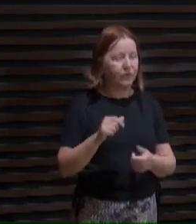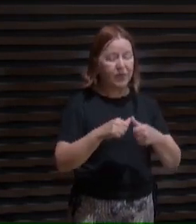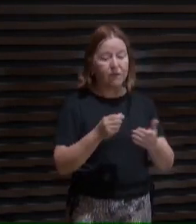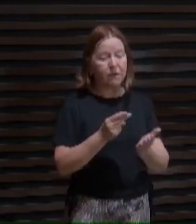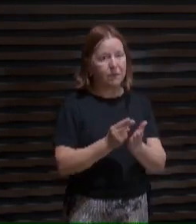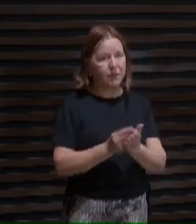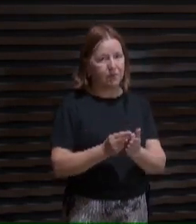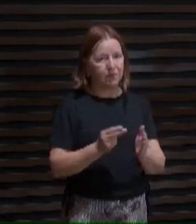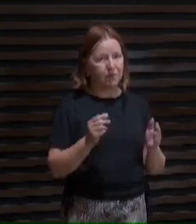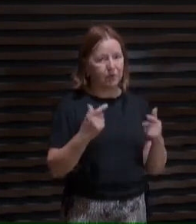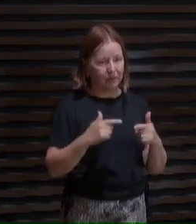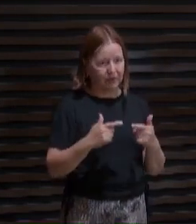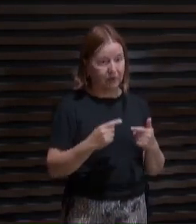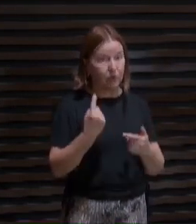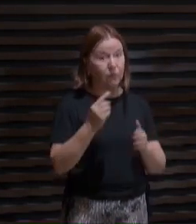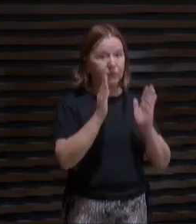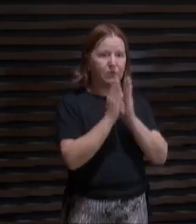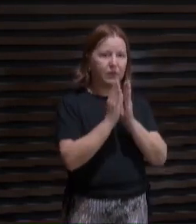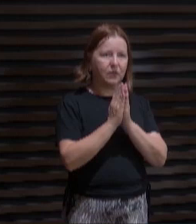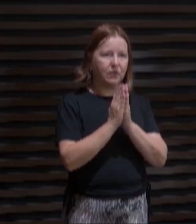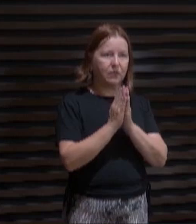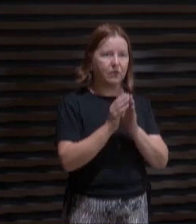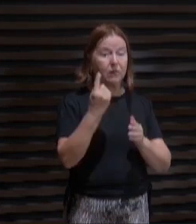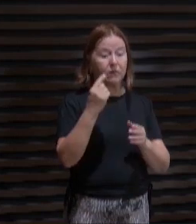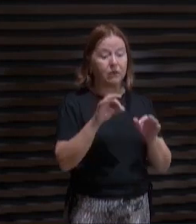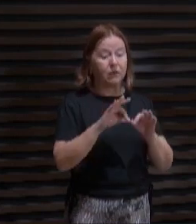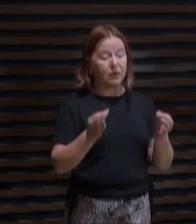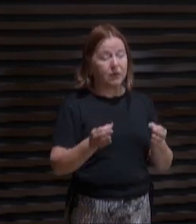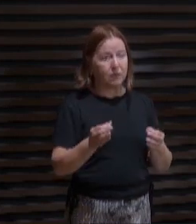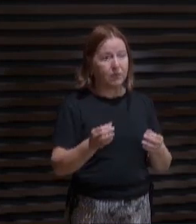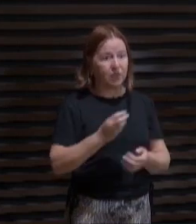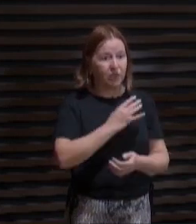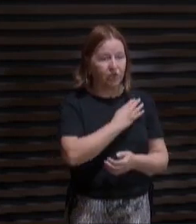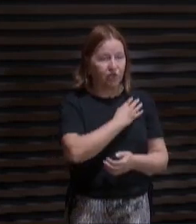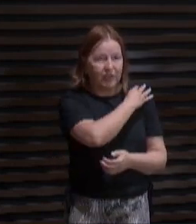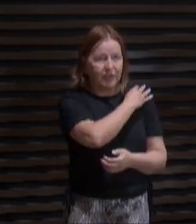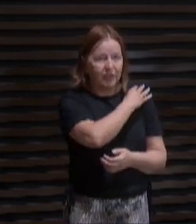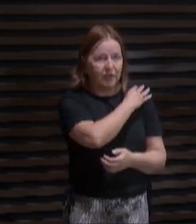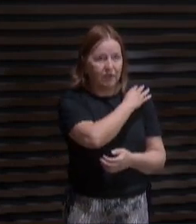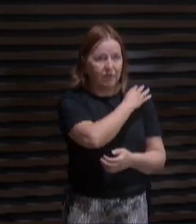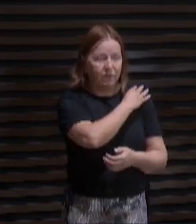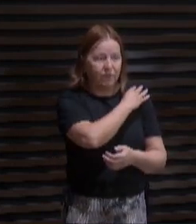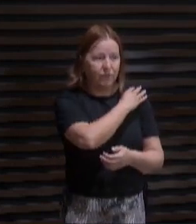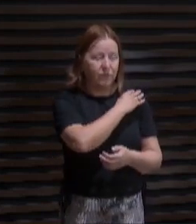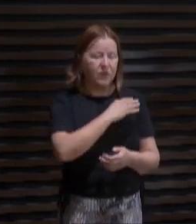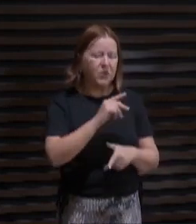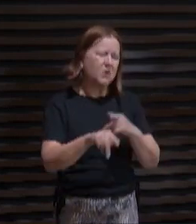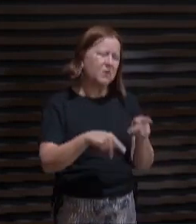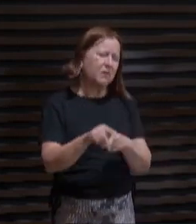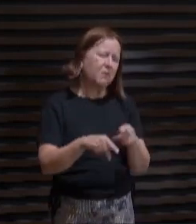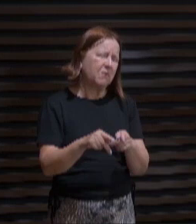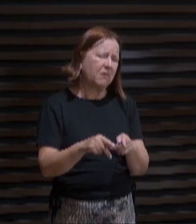Uma oração de um simples general, de um poveco,